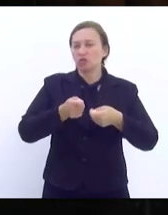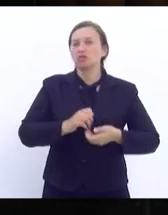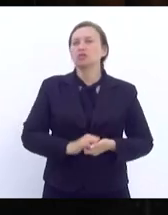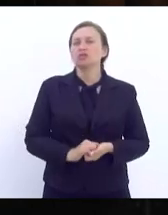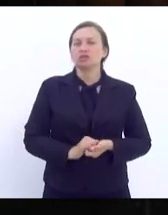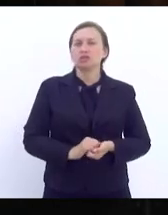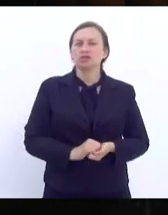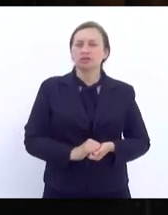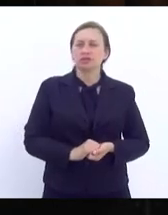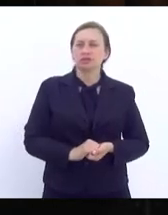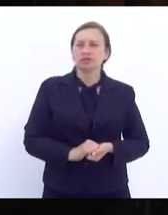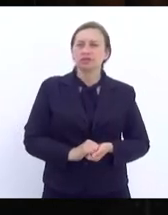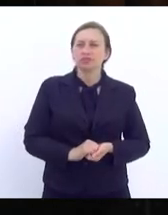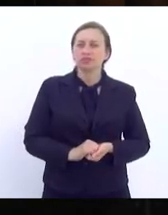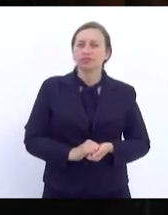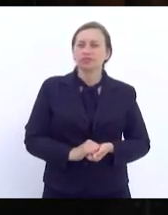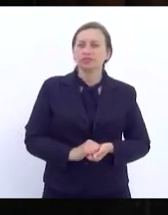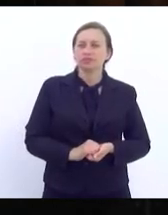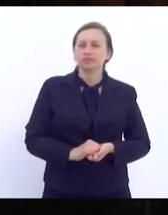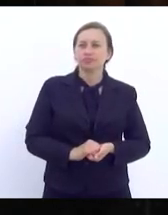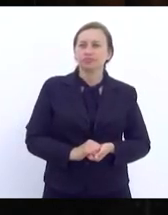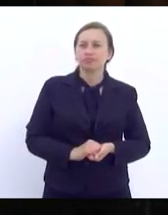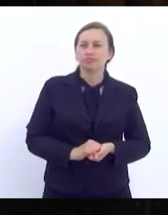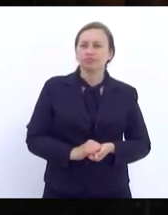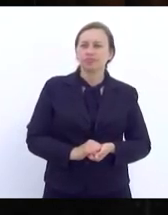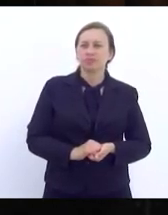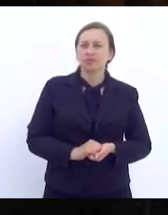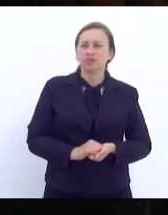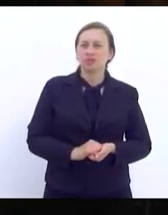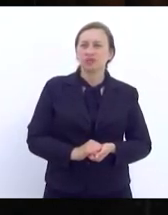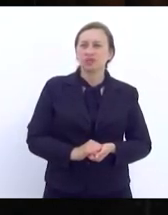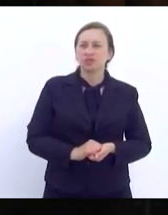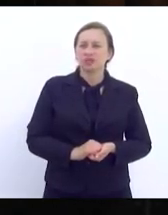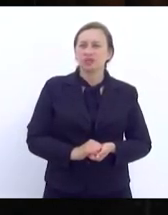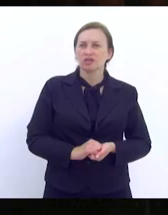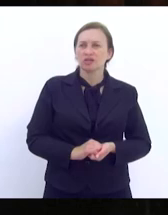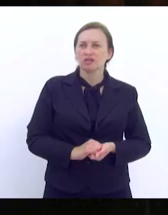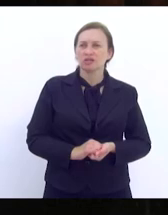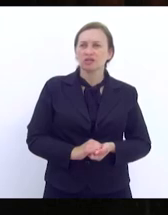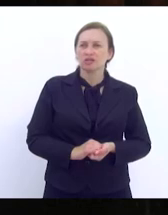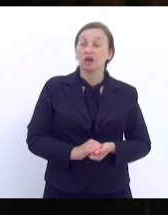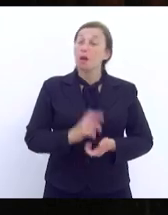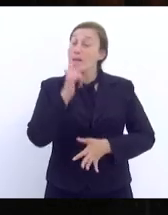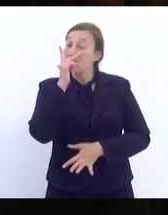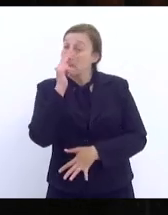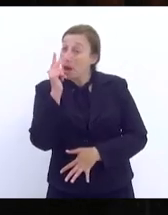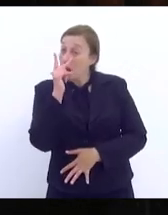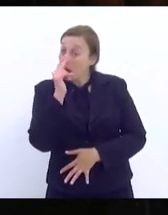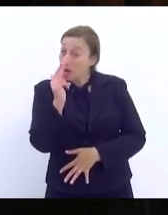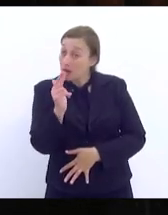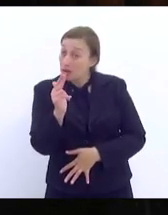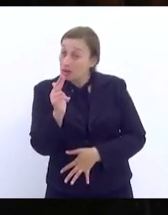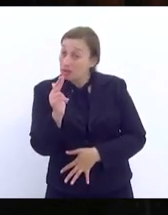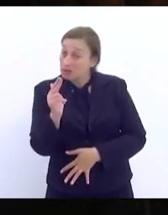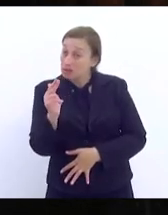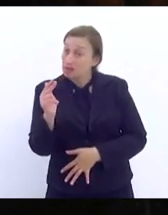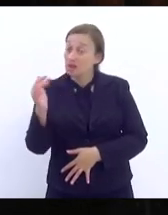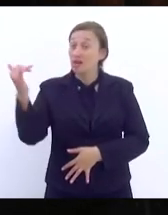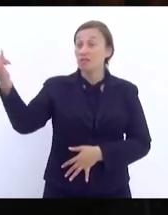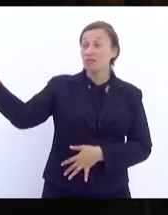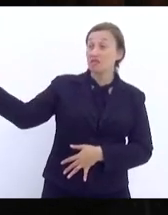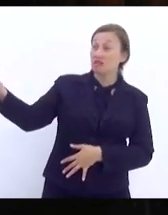acontecer Por uma questão muito simples dando o horário me parece passarinho me